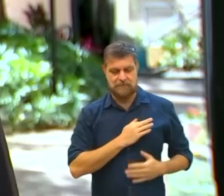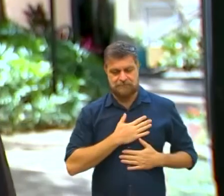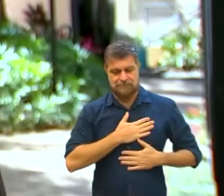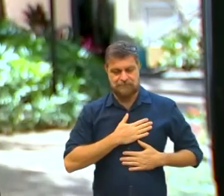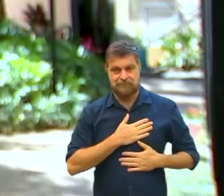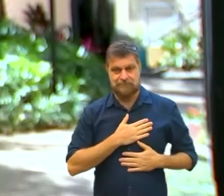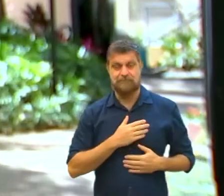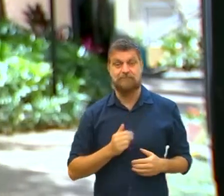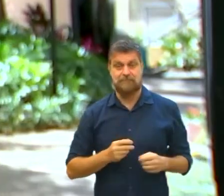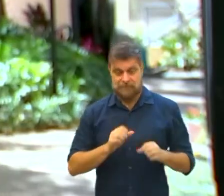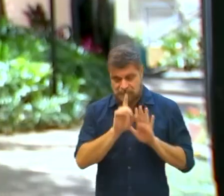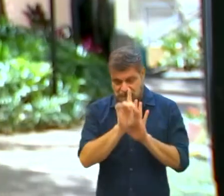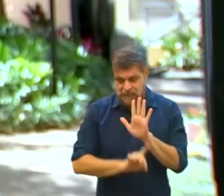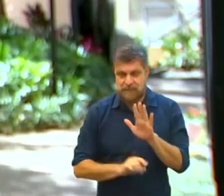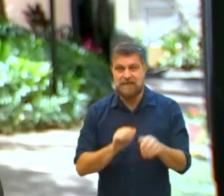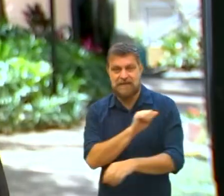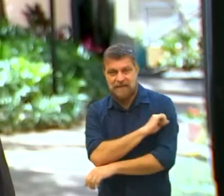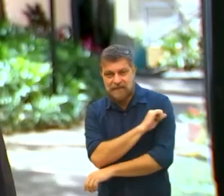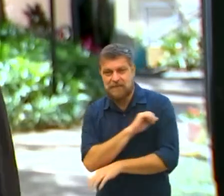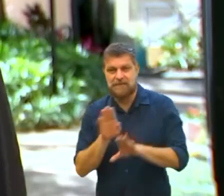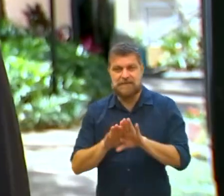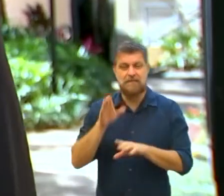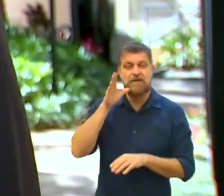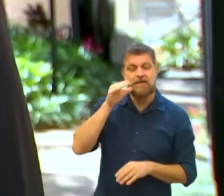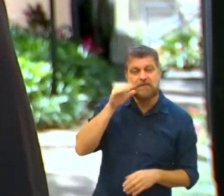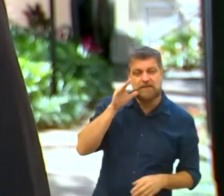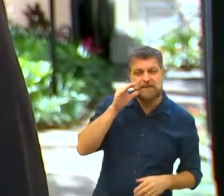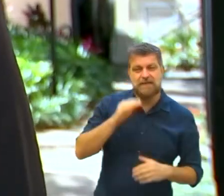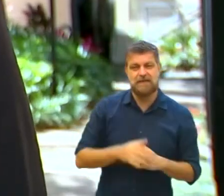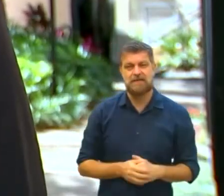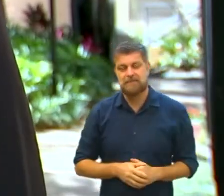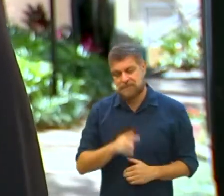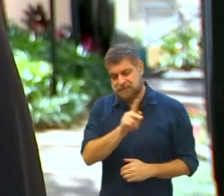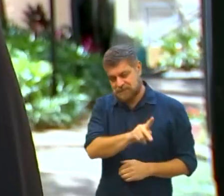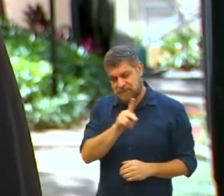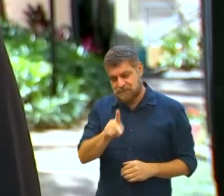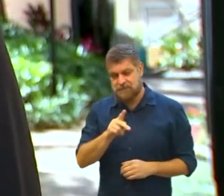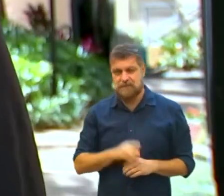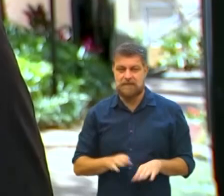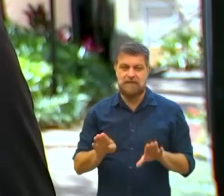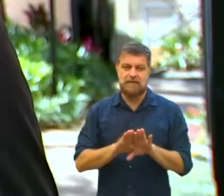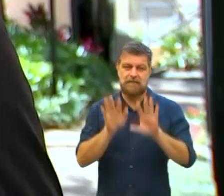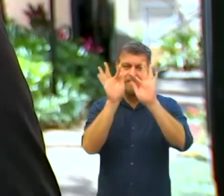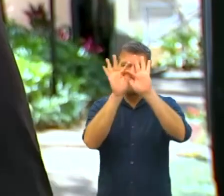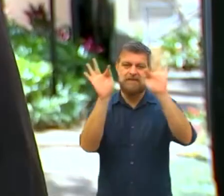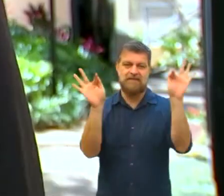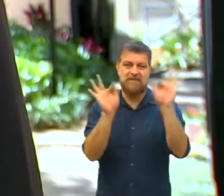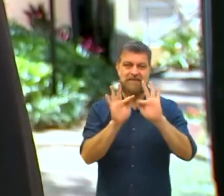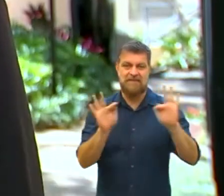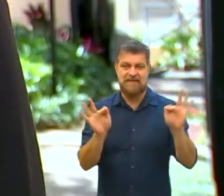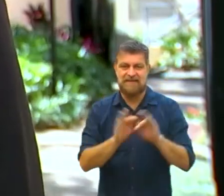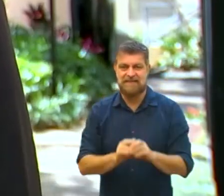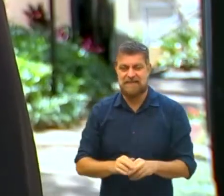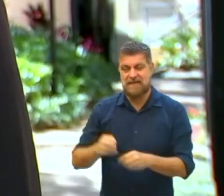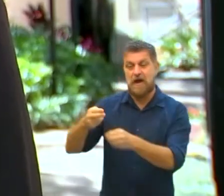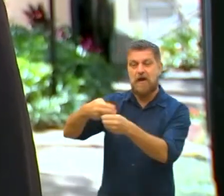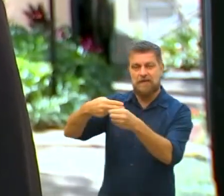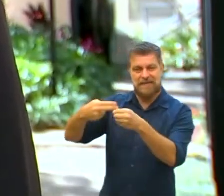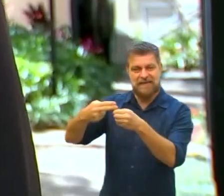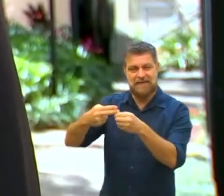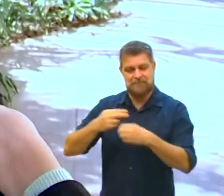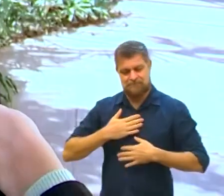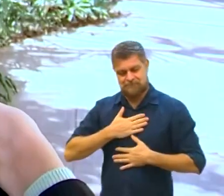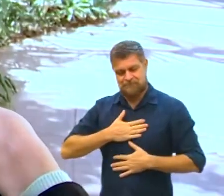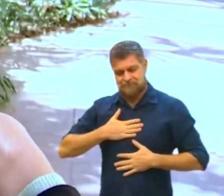Cotuca, para a sua diretoria, para os seus alunos, para os seus funcionários e professores, e muita felicidade para a